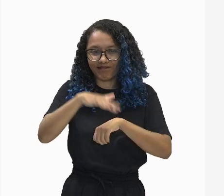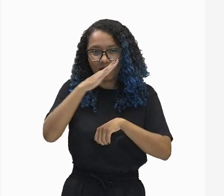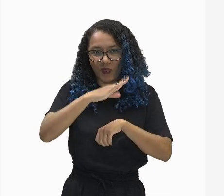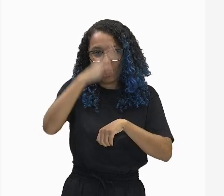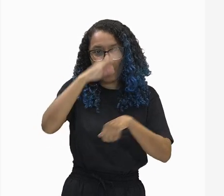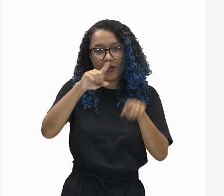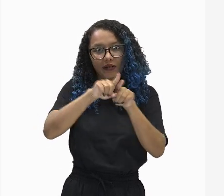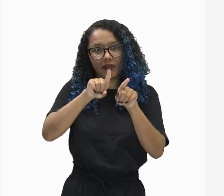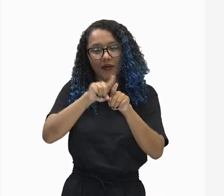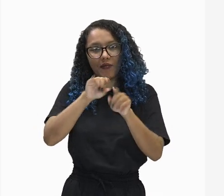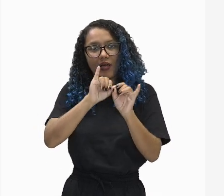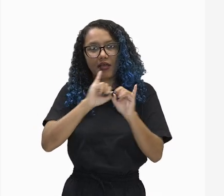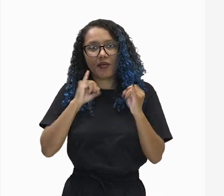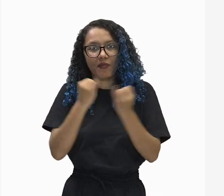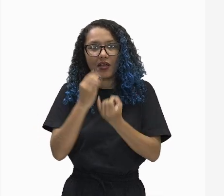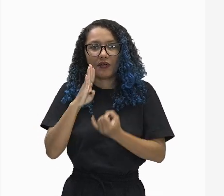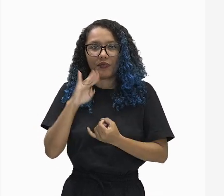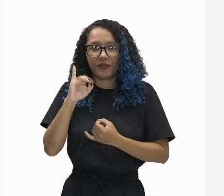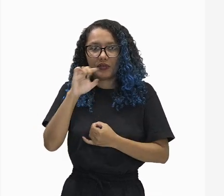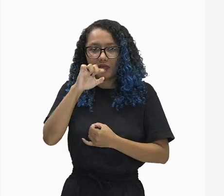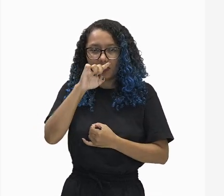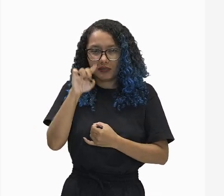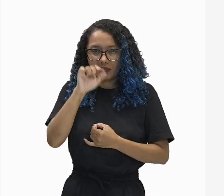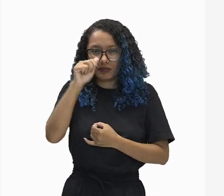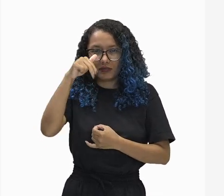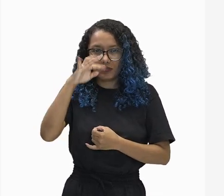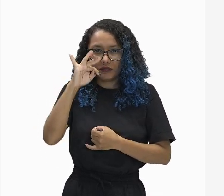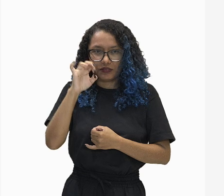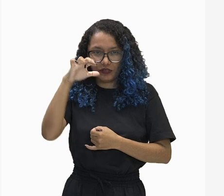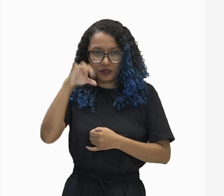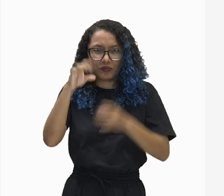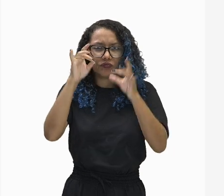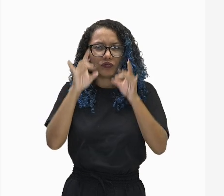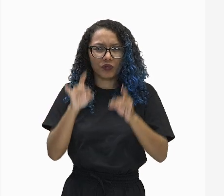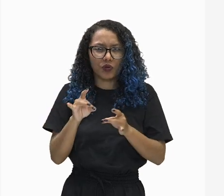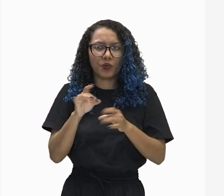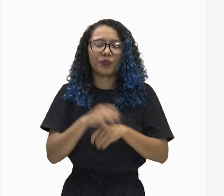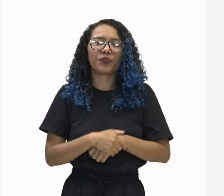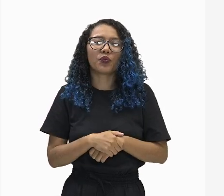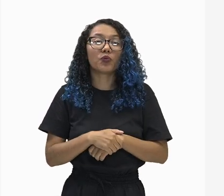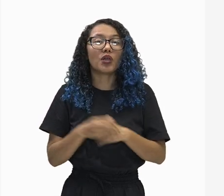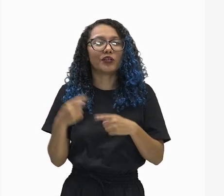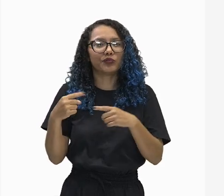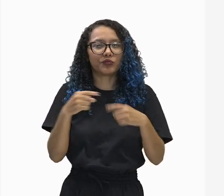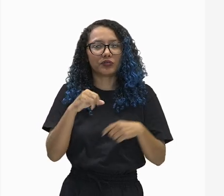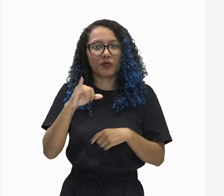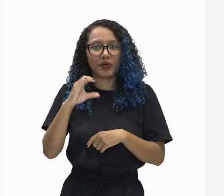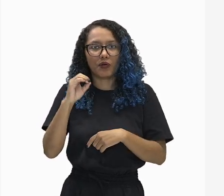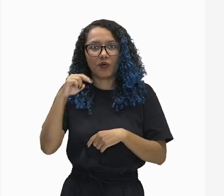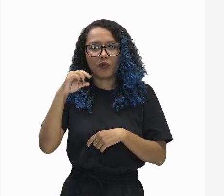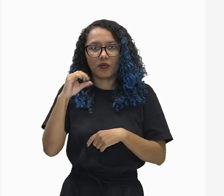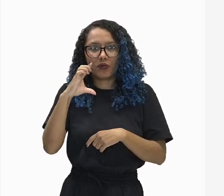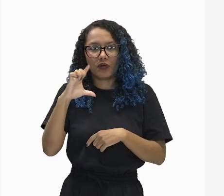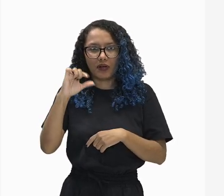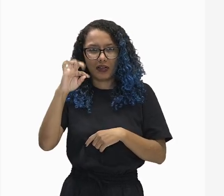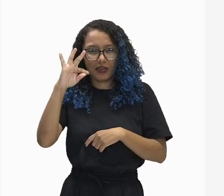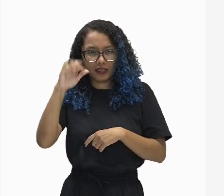e o Império Bizantino. Detalhamento, a questão iconoclasta, cisma do Oriente e a